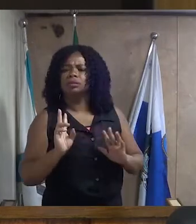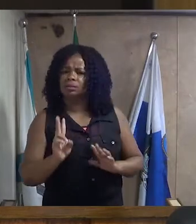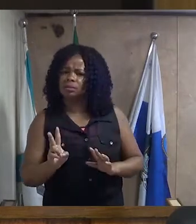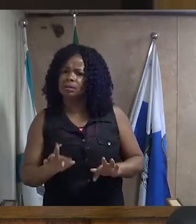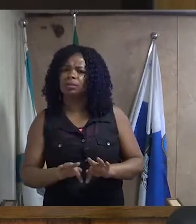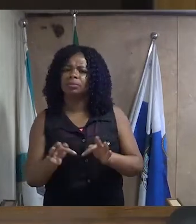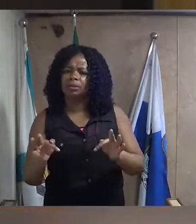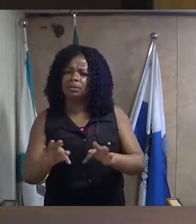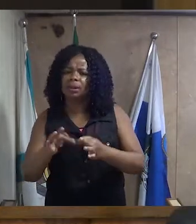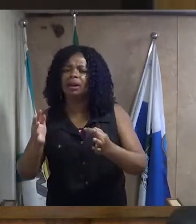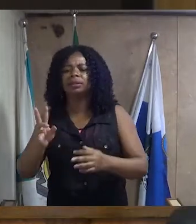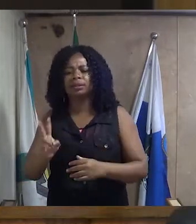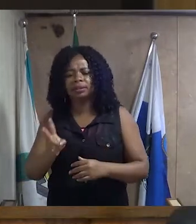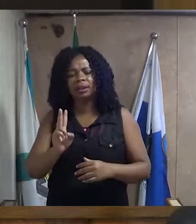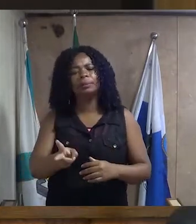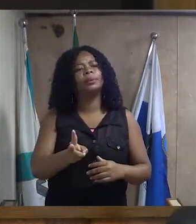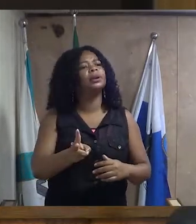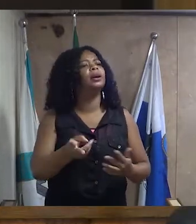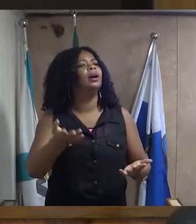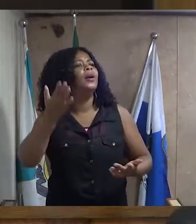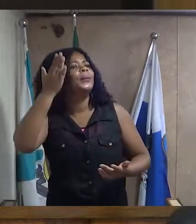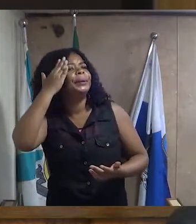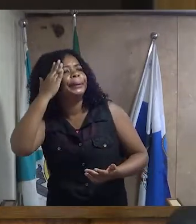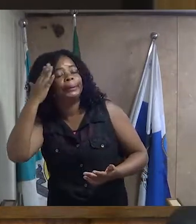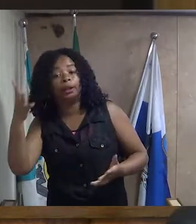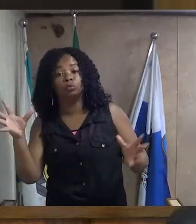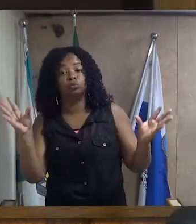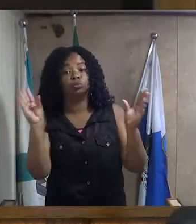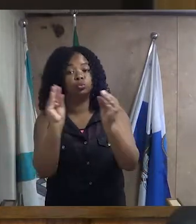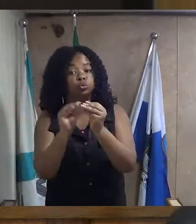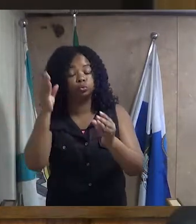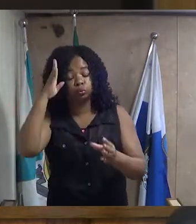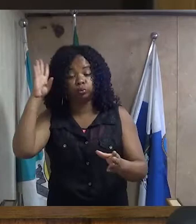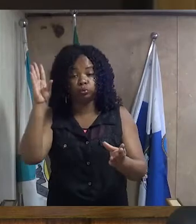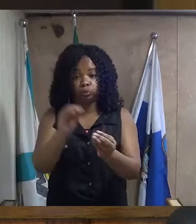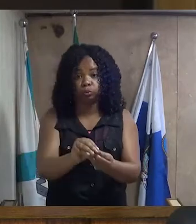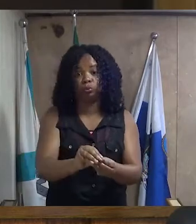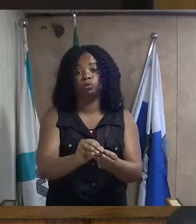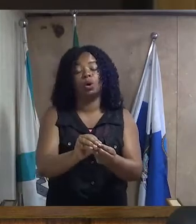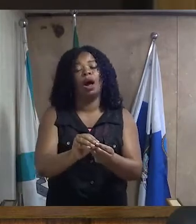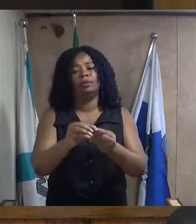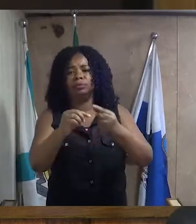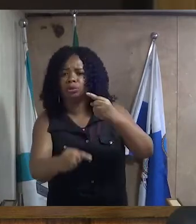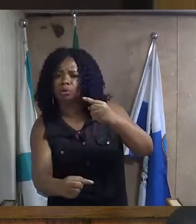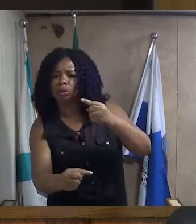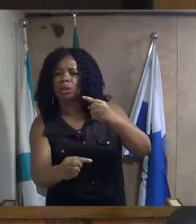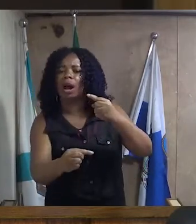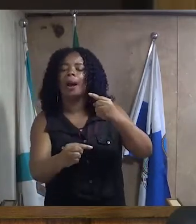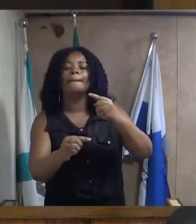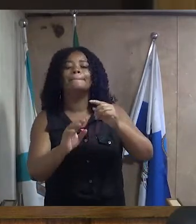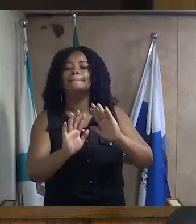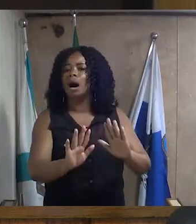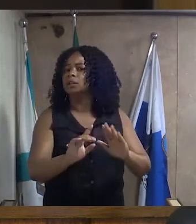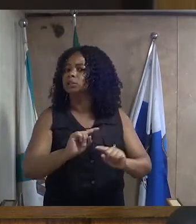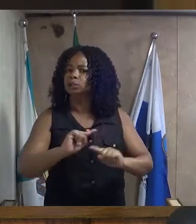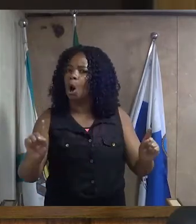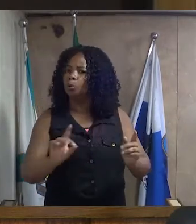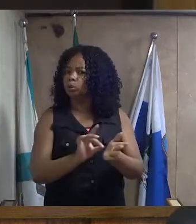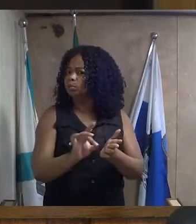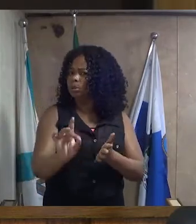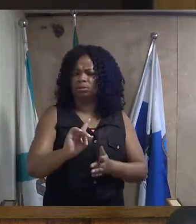nessa casa, o entendimento mútuo em discordar, mas não sermos